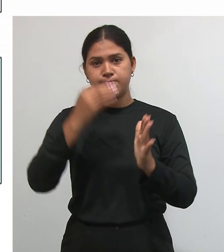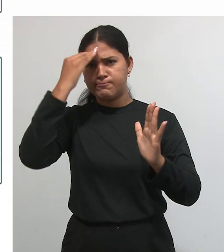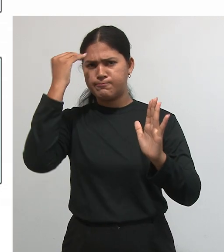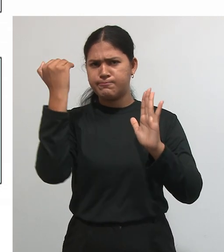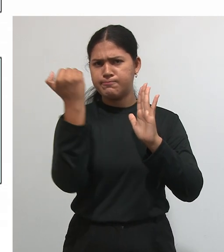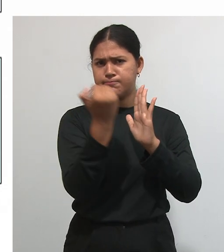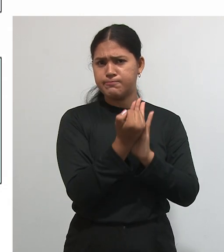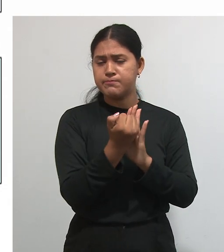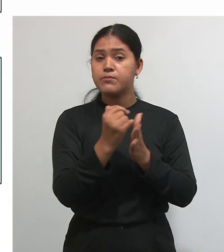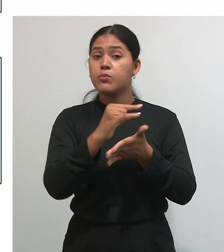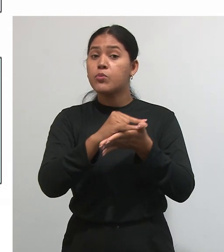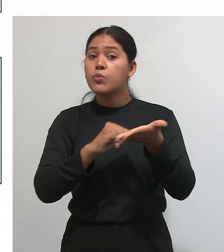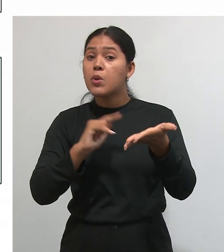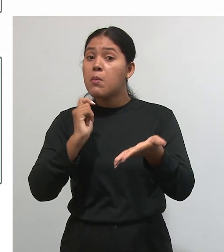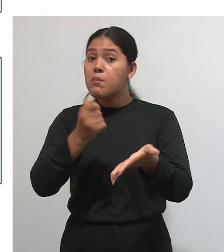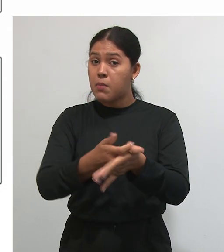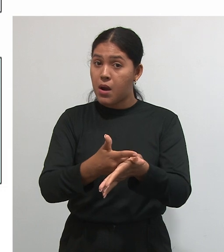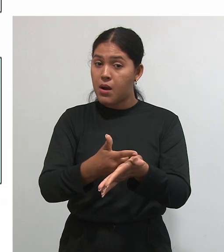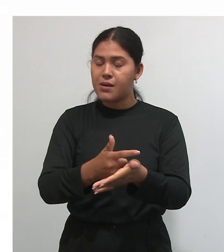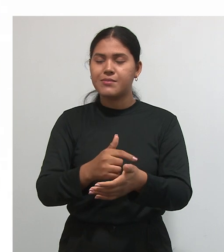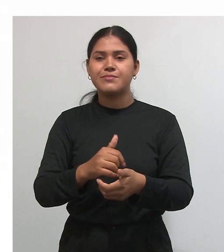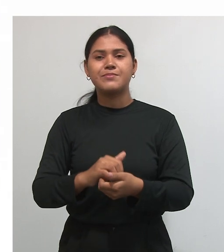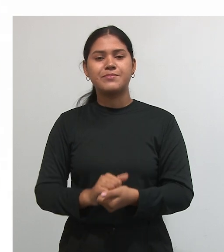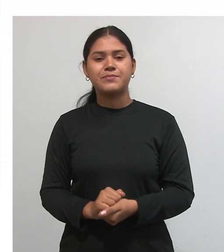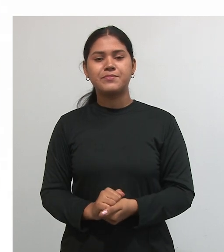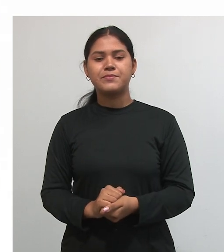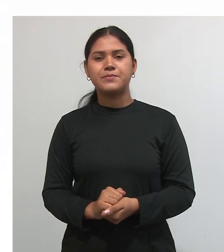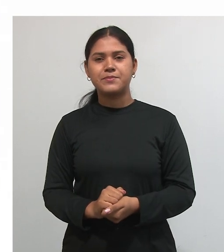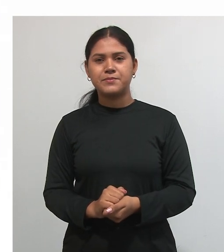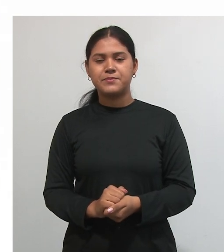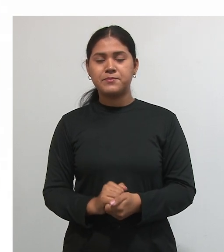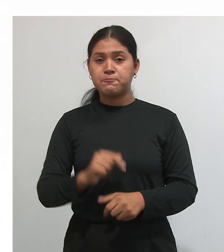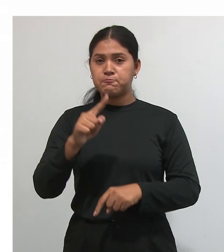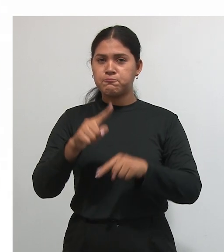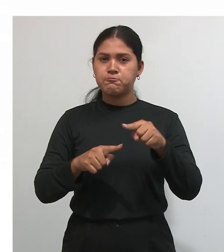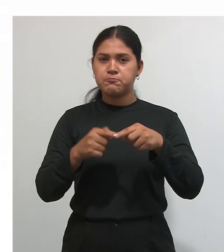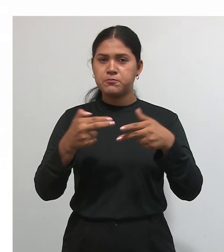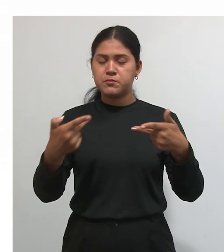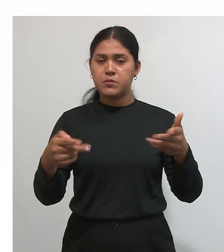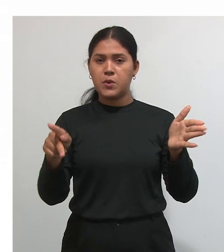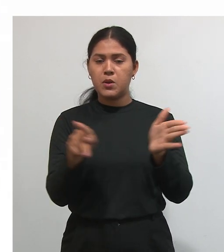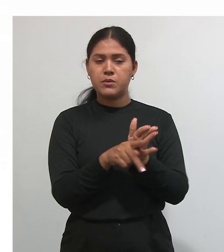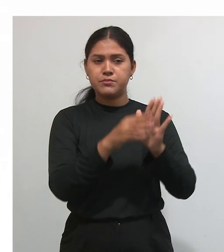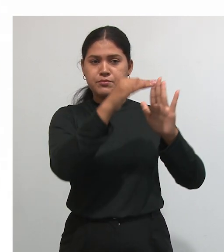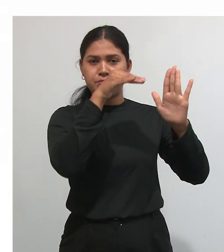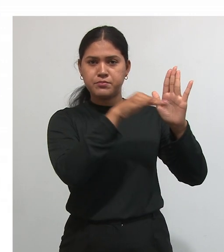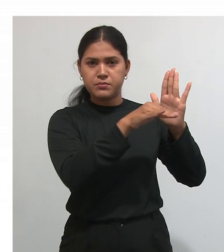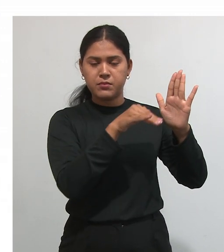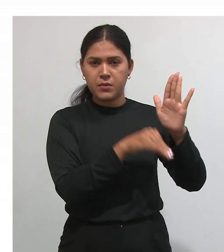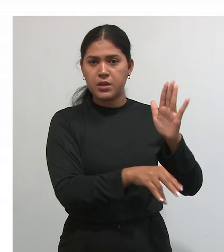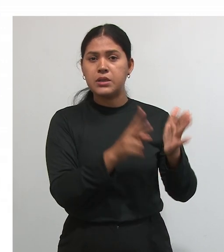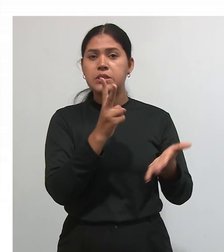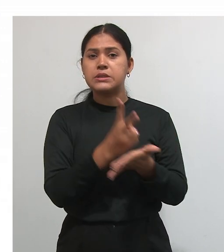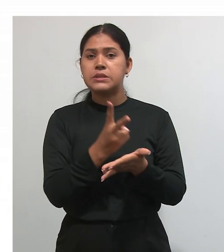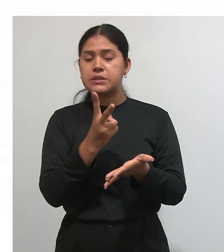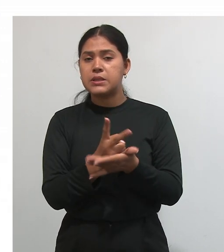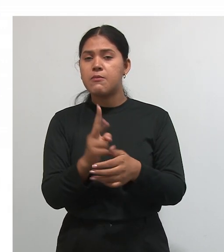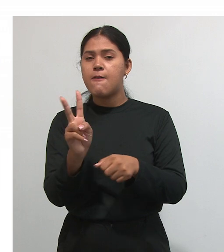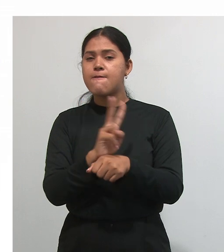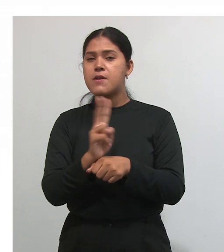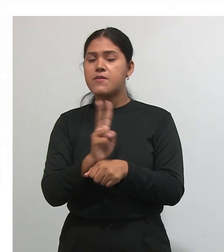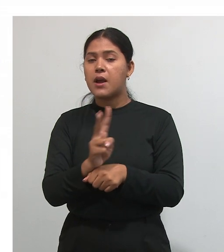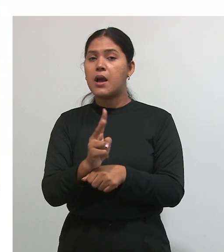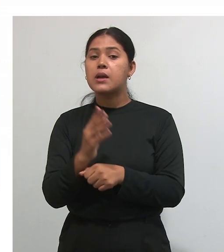conforme a especificação lá da nota de empenho. Outra coisa aqui, os bens do almoxarifado serão avaliados pelo